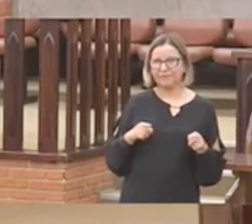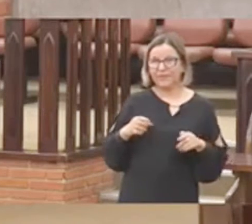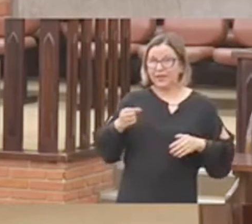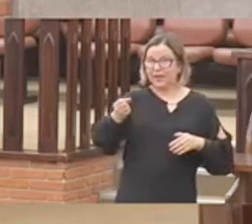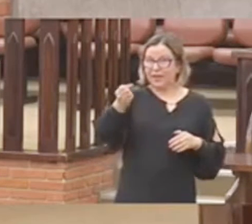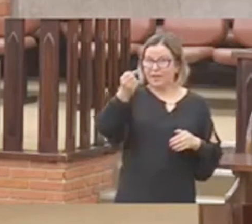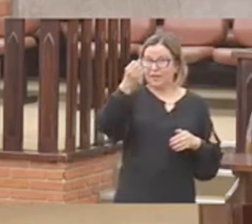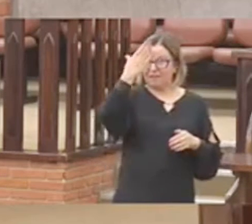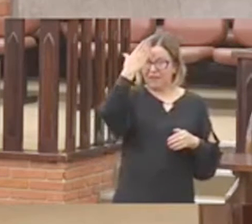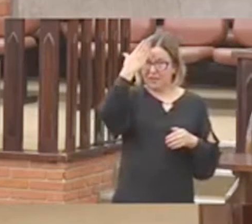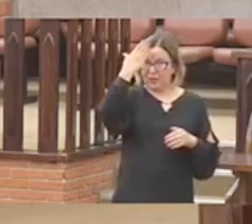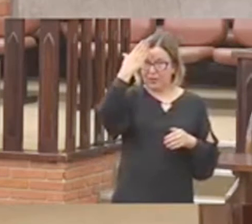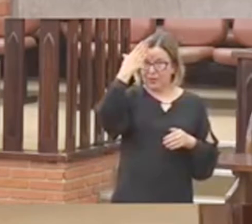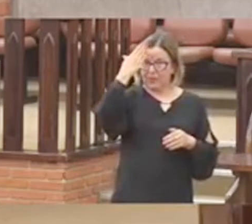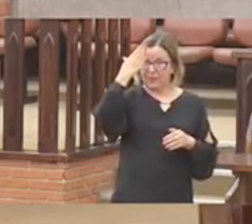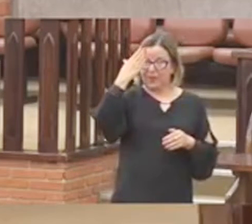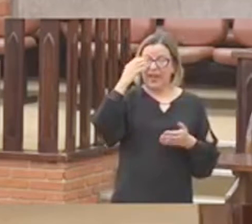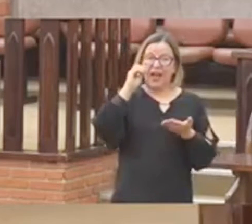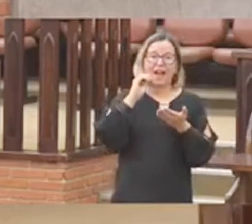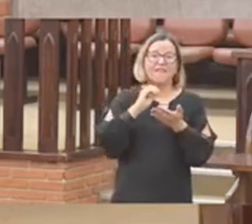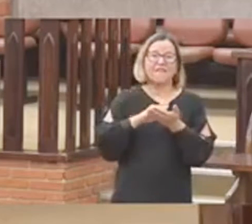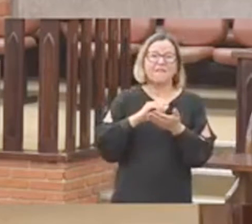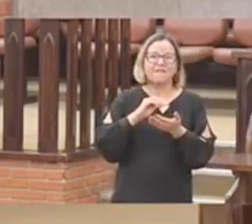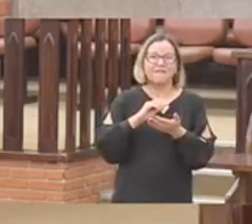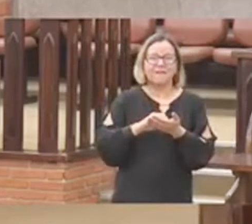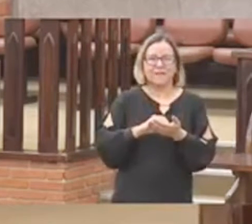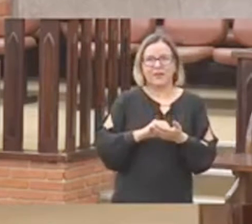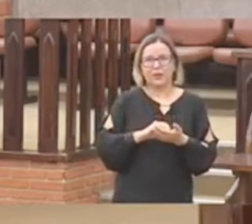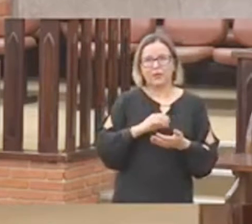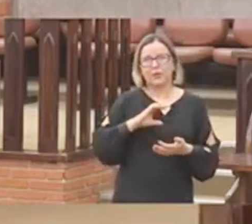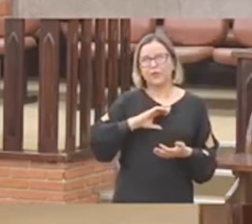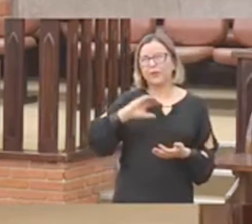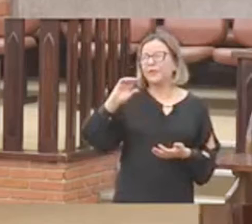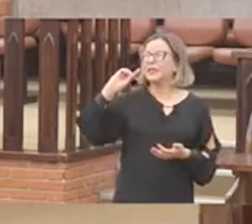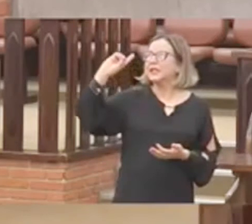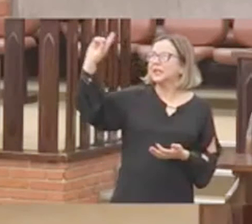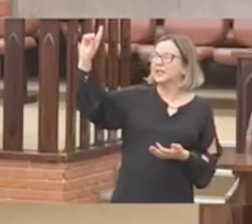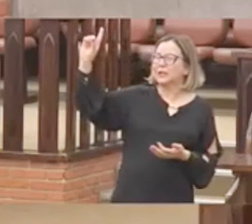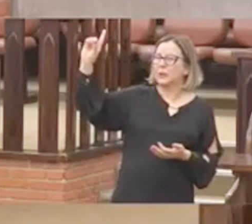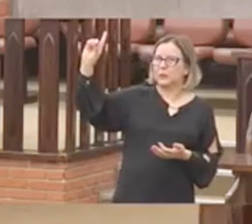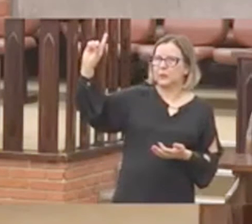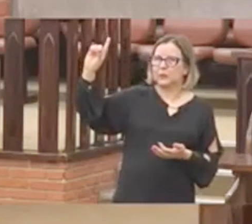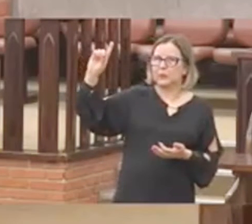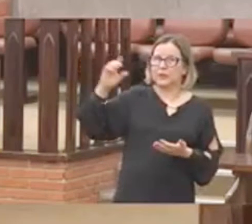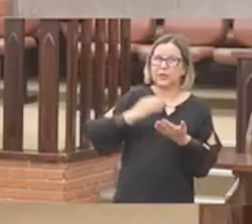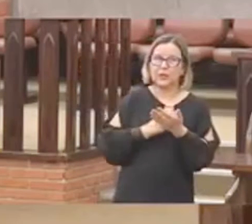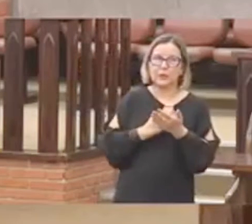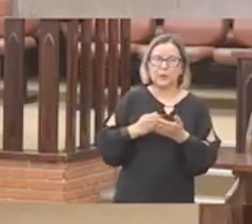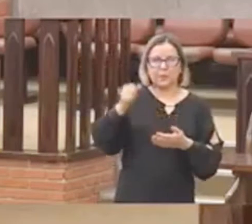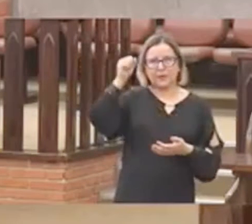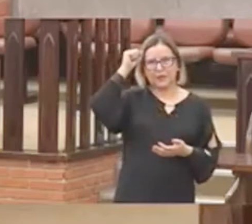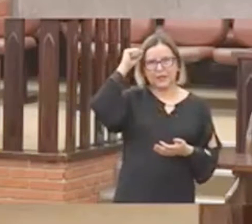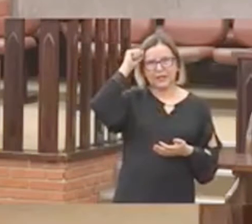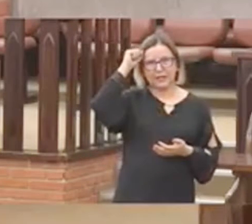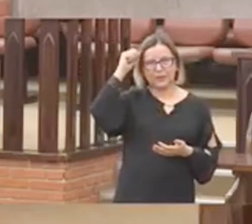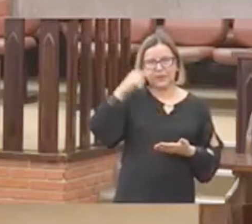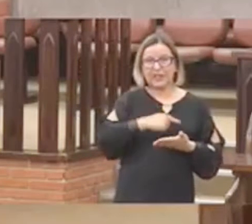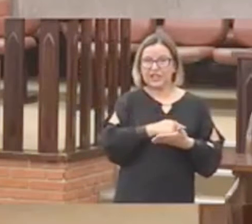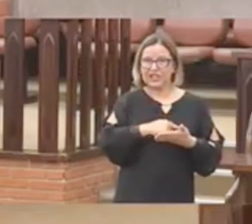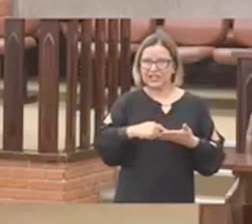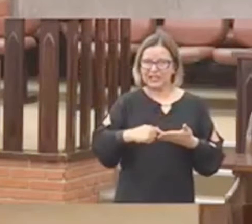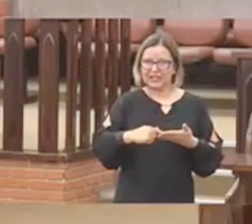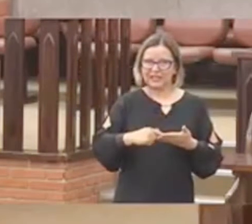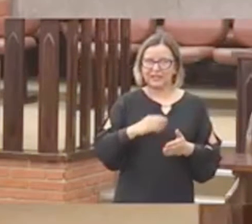por parte do primeiro homem, Adão. Em Gênesis capítulo 2, versículos 16